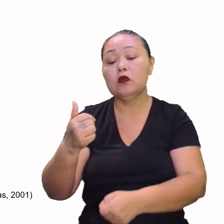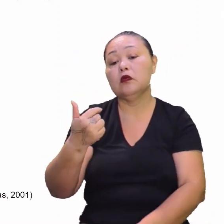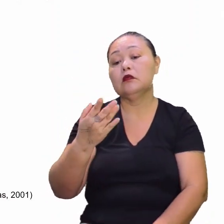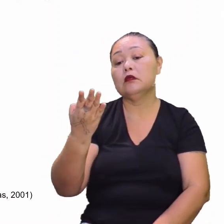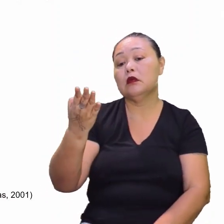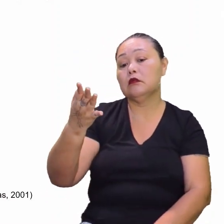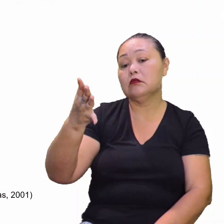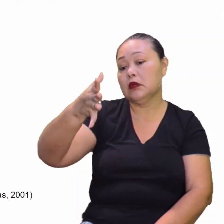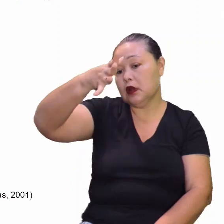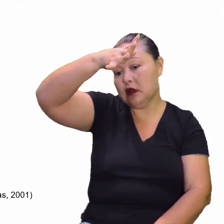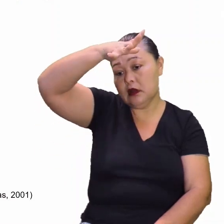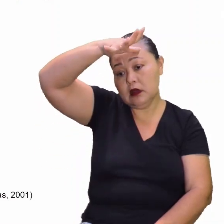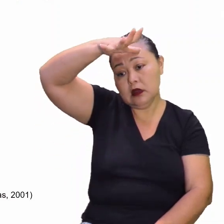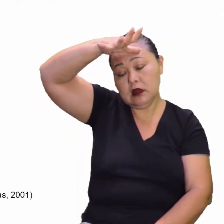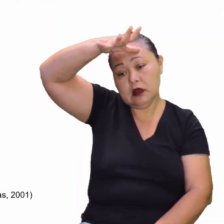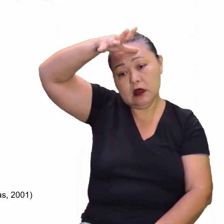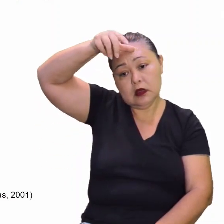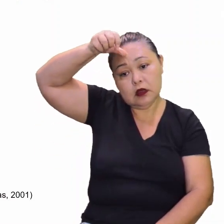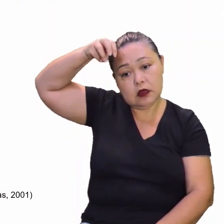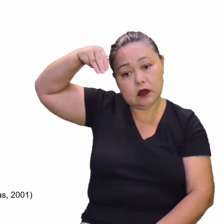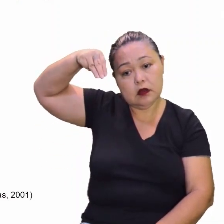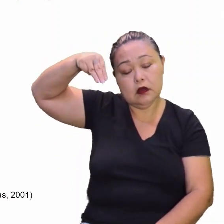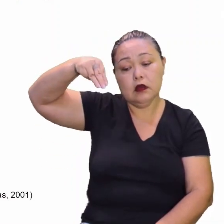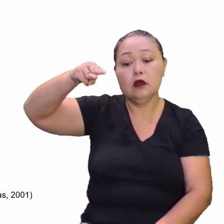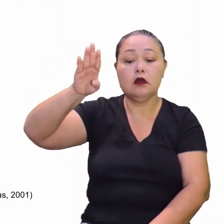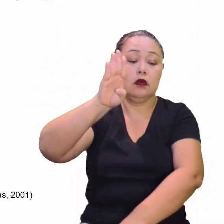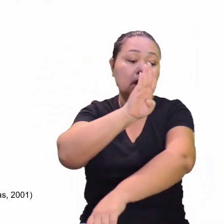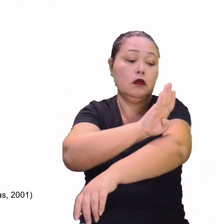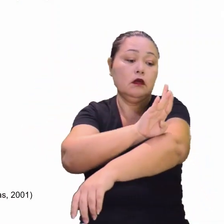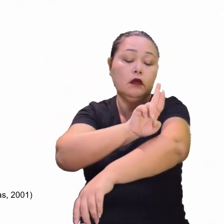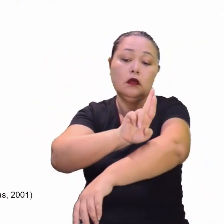Exatamente. Opa, vamos mudar a cor aqui, né, Rogério? Muda, professor.